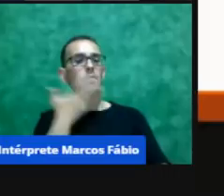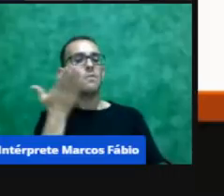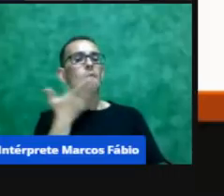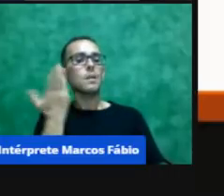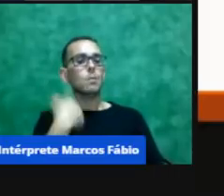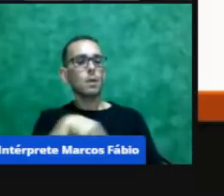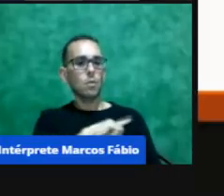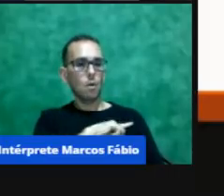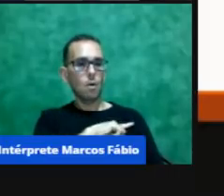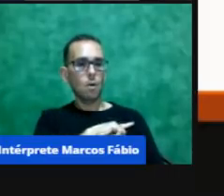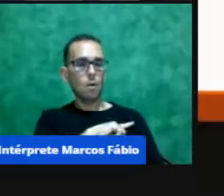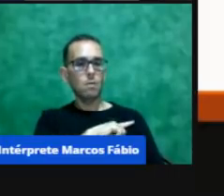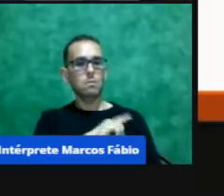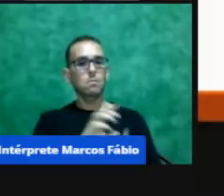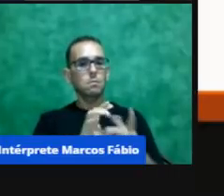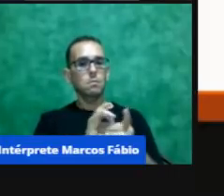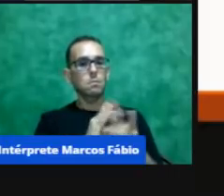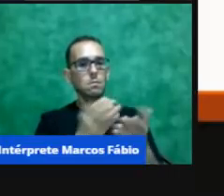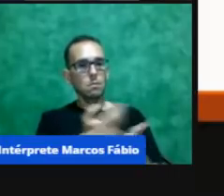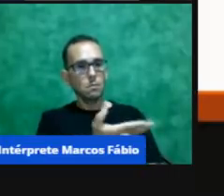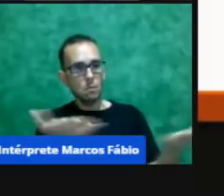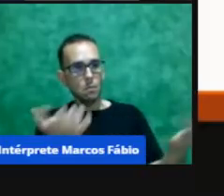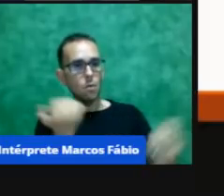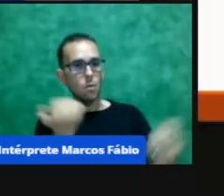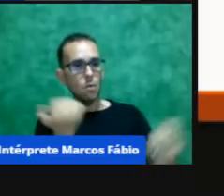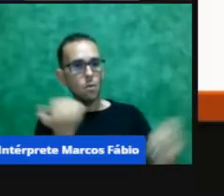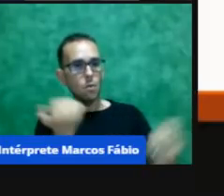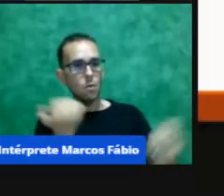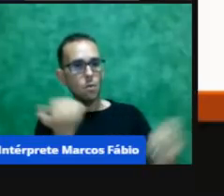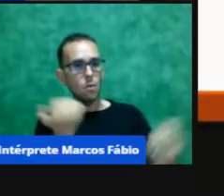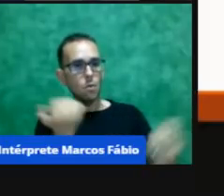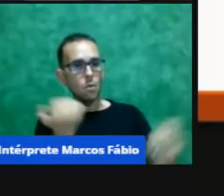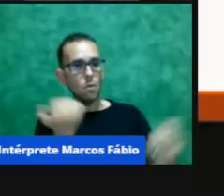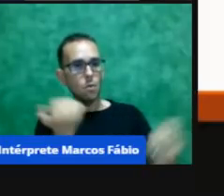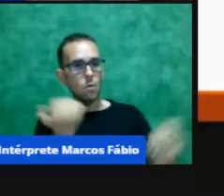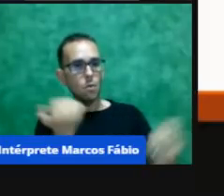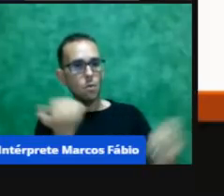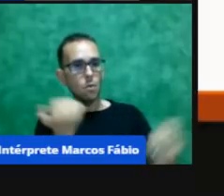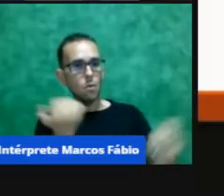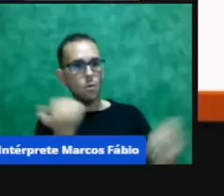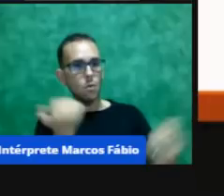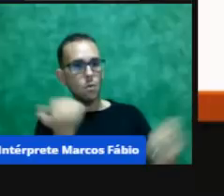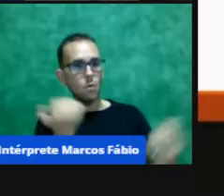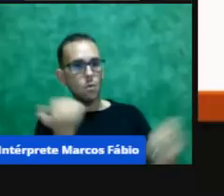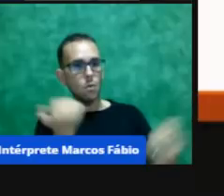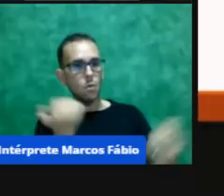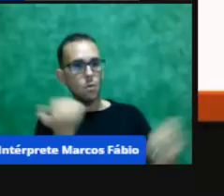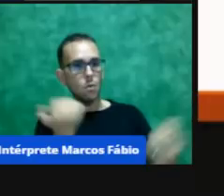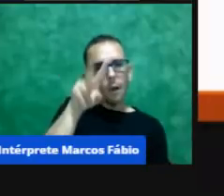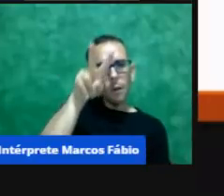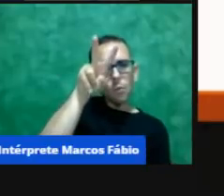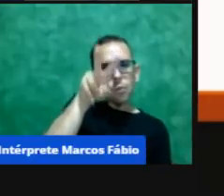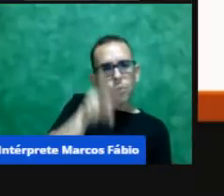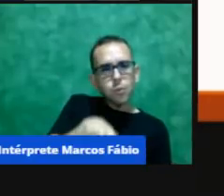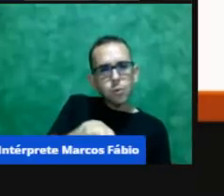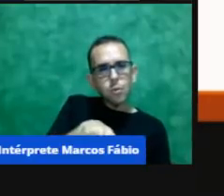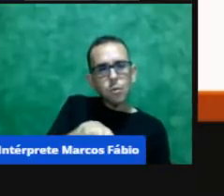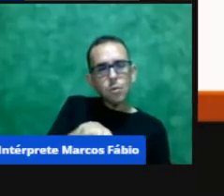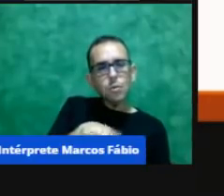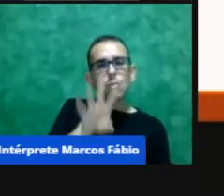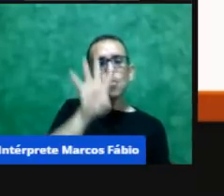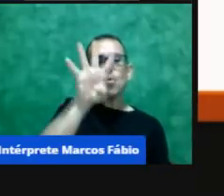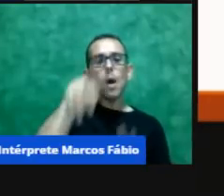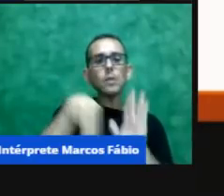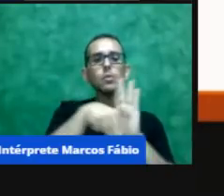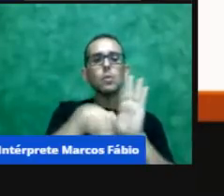gente. Também disponibilizei para ele conseguir colocar para os outros professores. Então aqui a gente vai trabalhar com 4 notas esse